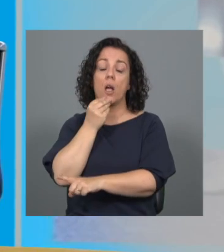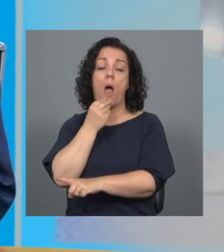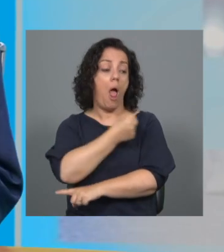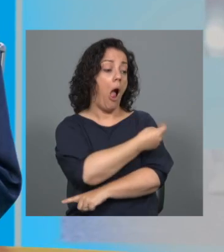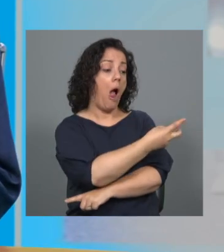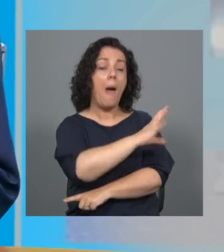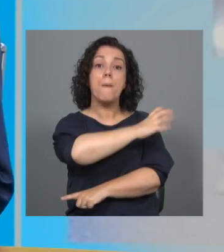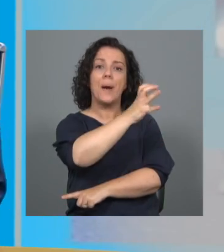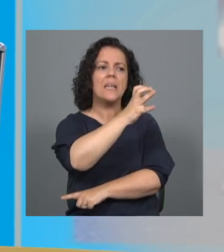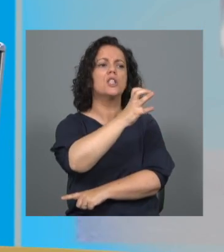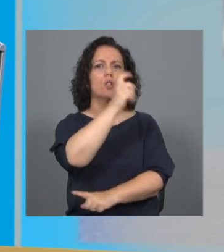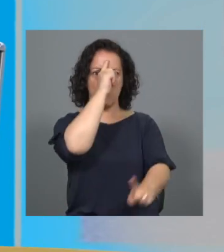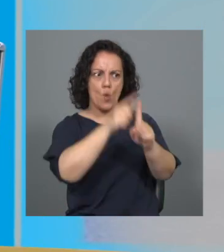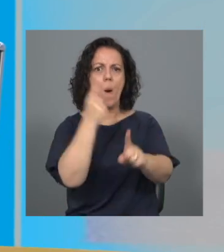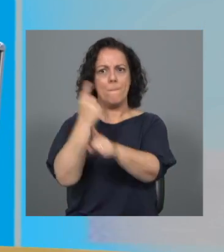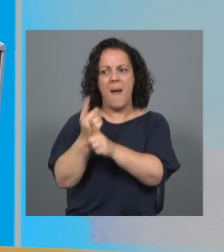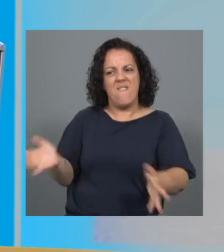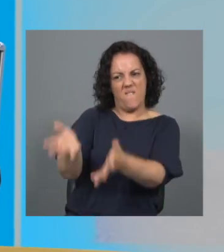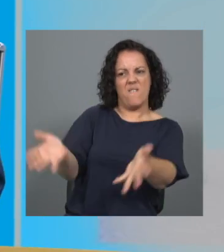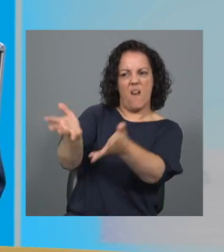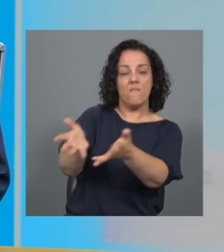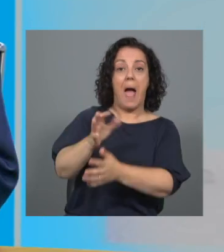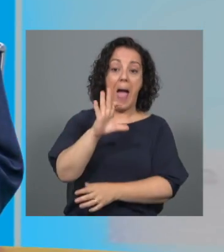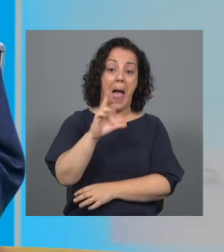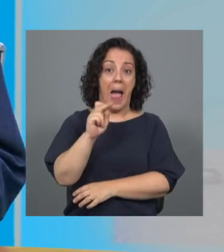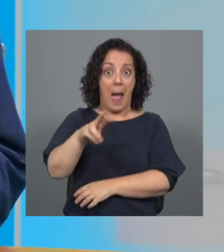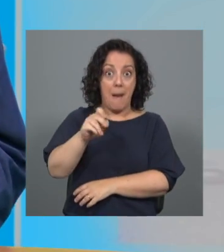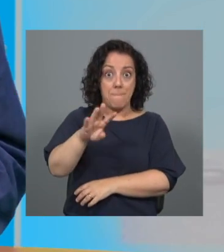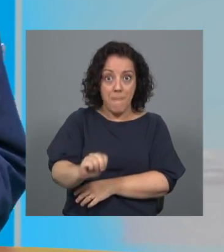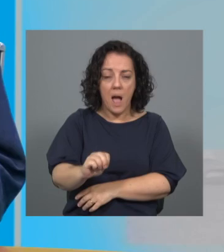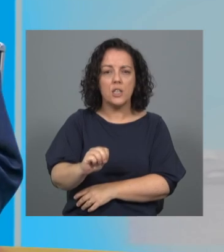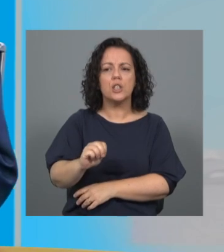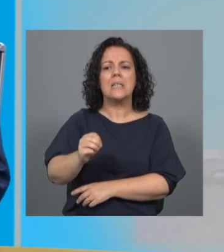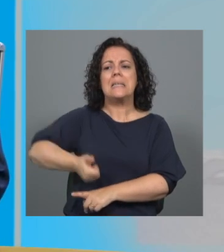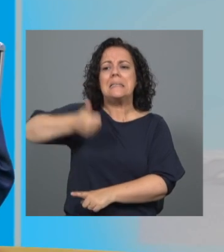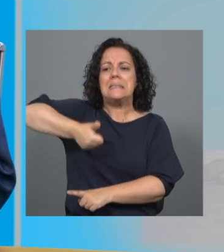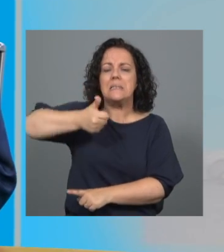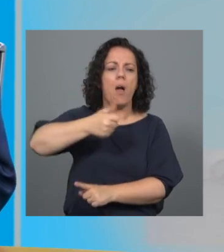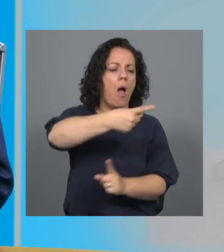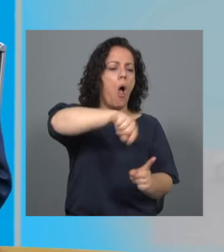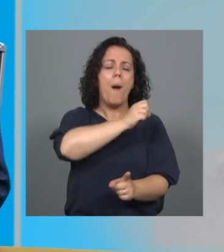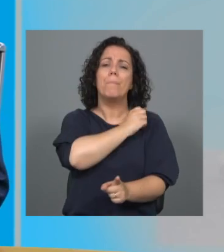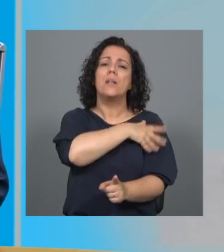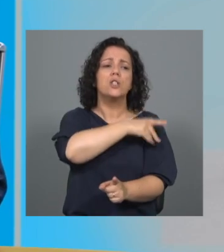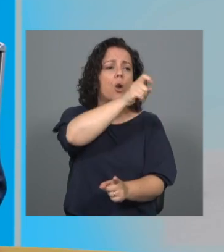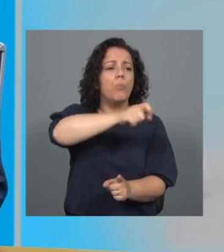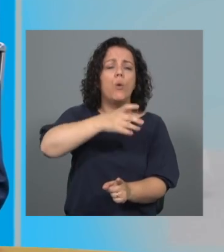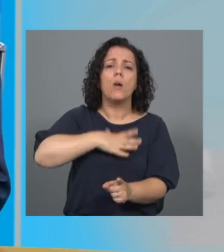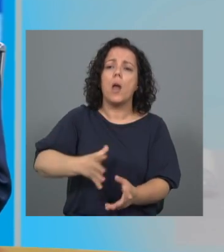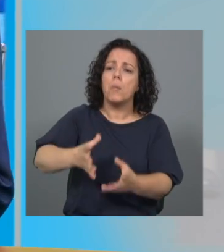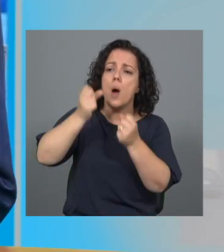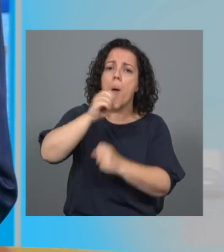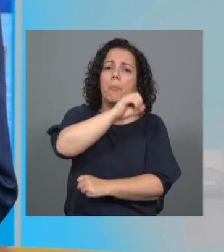de Israel. Portanto, a guerra que o Hamas pretende não interessa aos palestinianos que querem a paz, não interessa a Israel. Mas a paz que